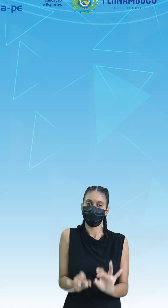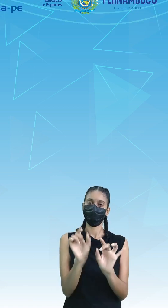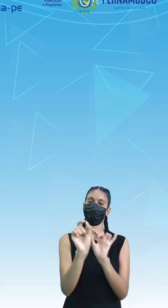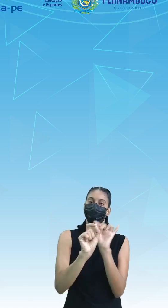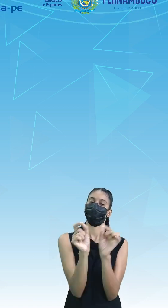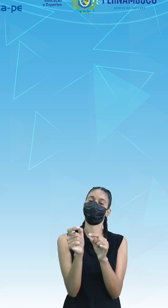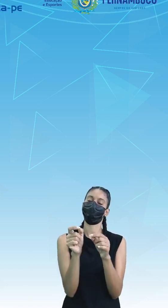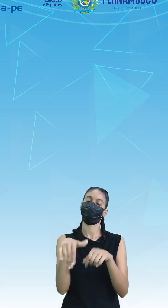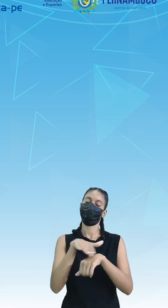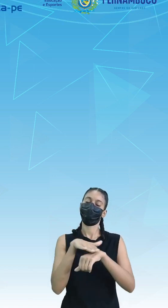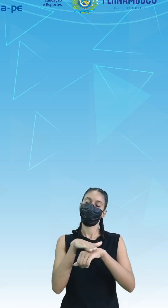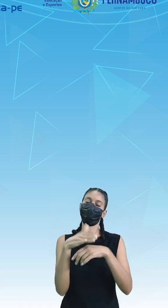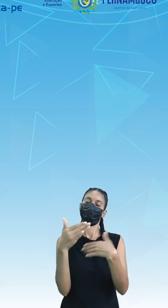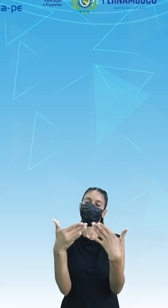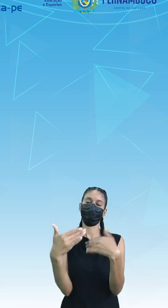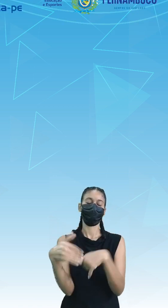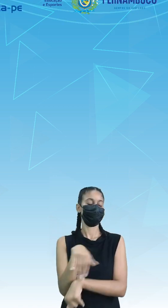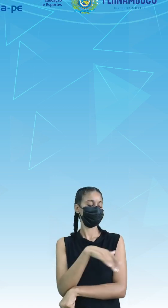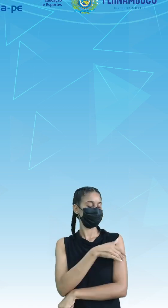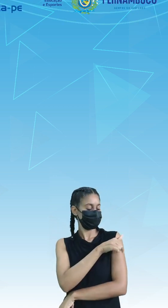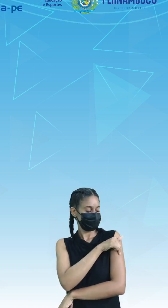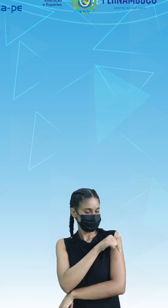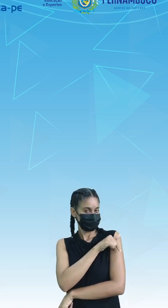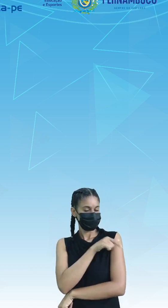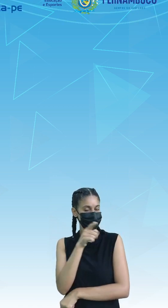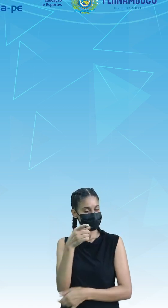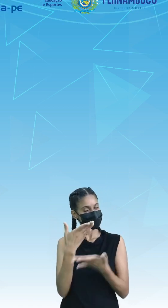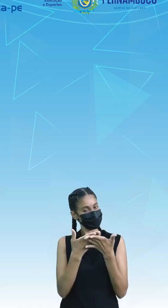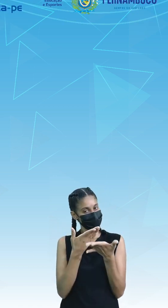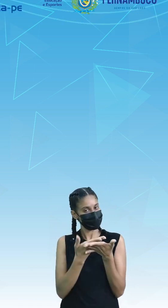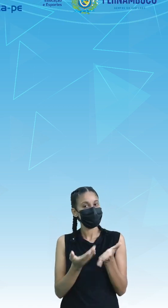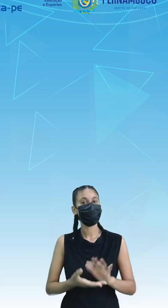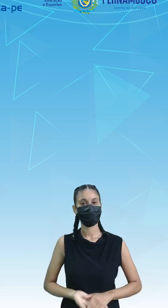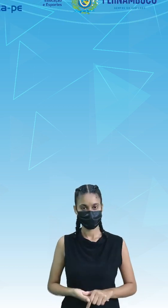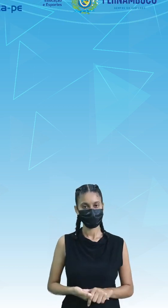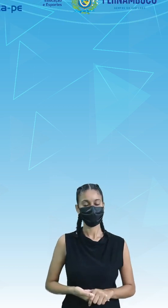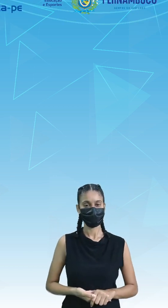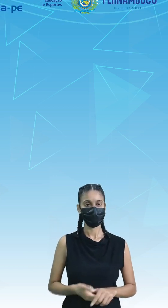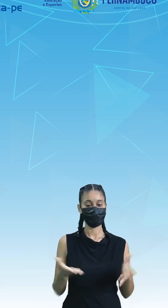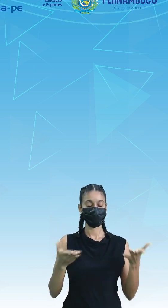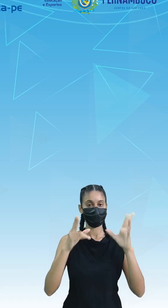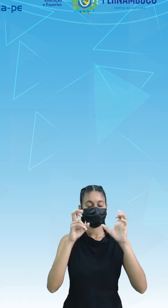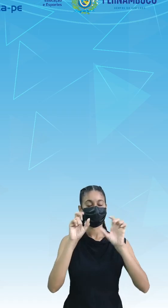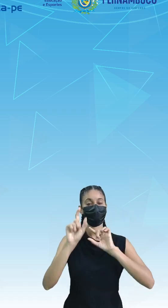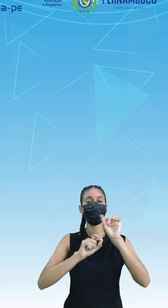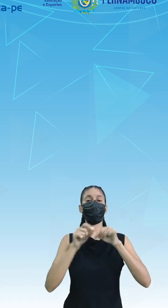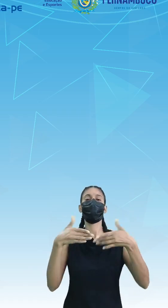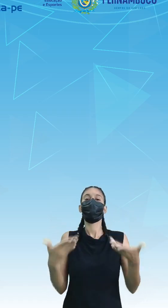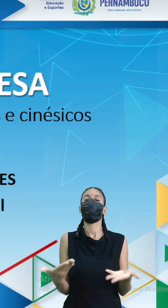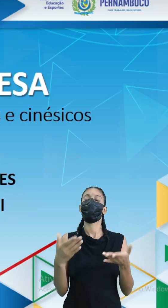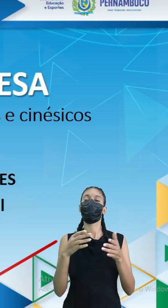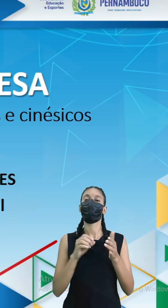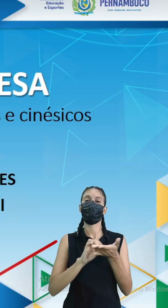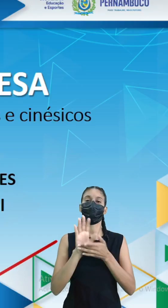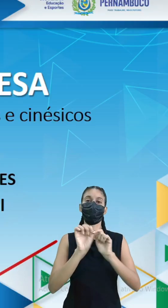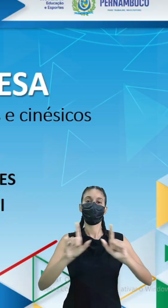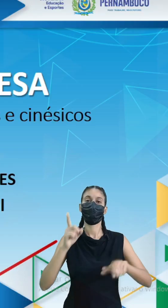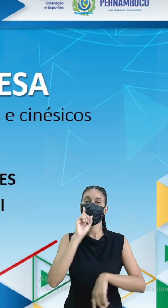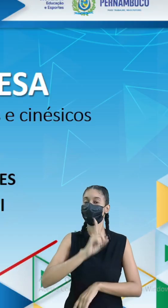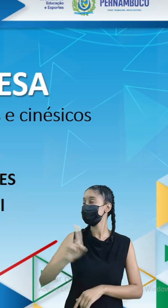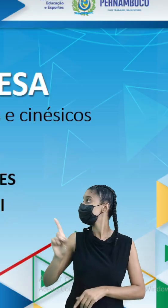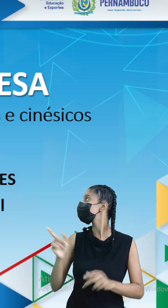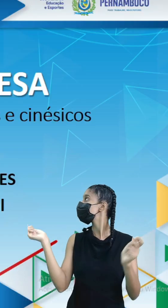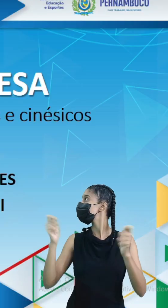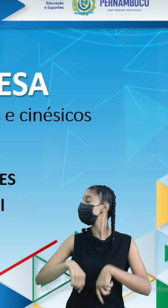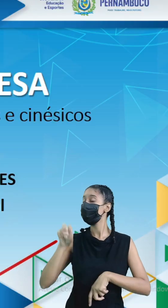para você, estudante do 7º ano. Mas qual será o tema da aula de hoje? Como há na tela, podemos